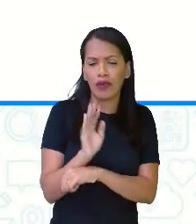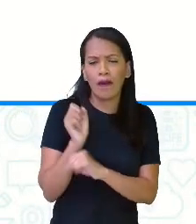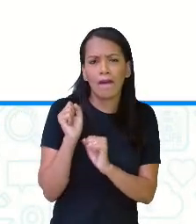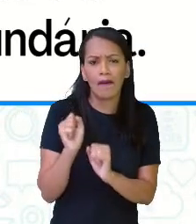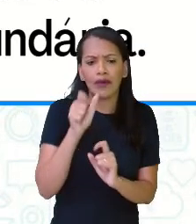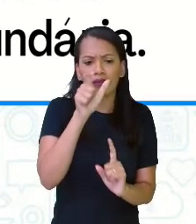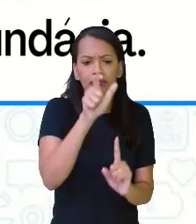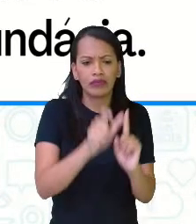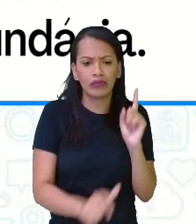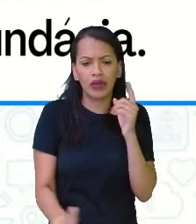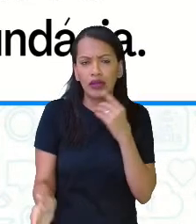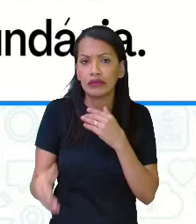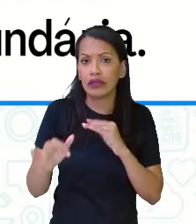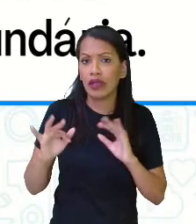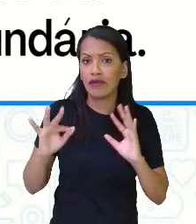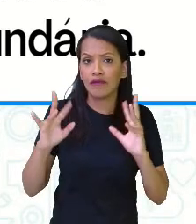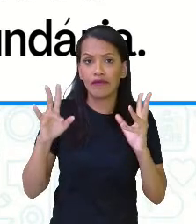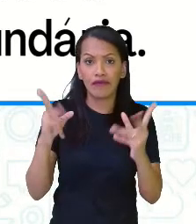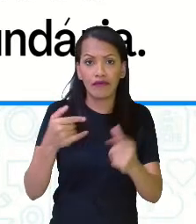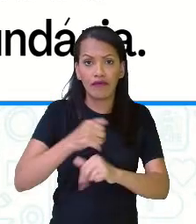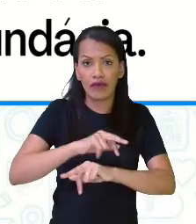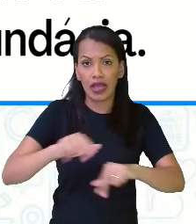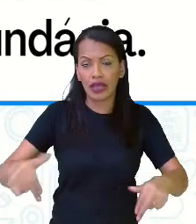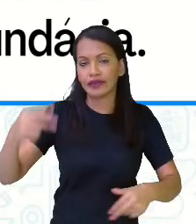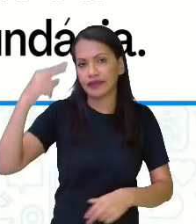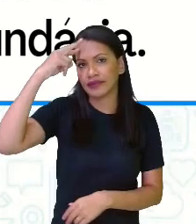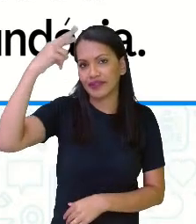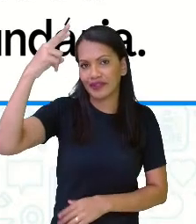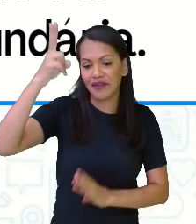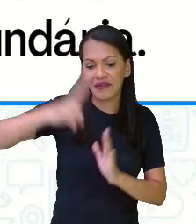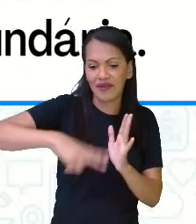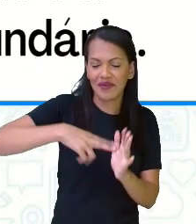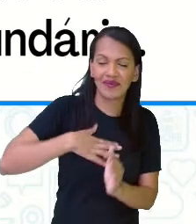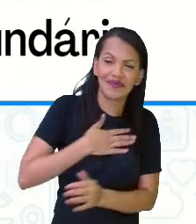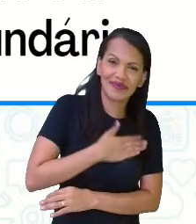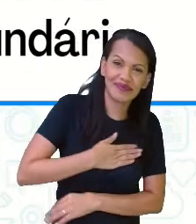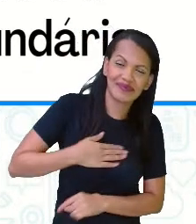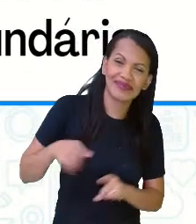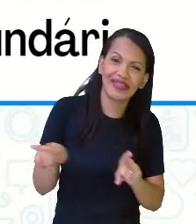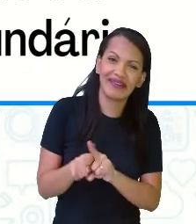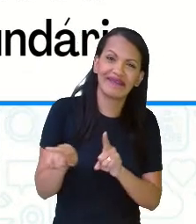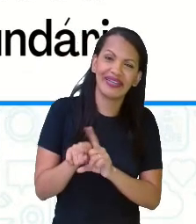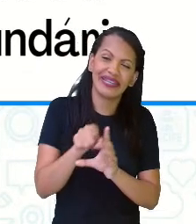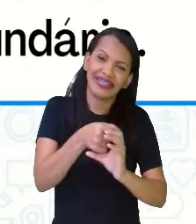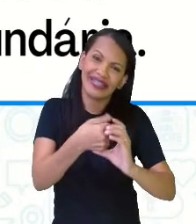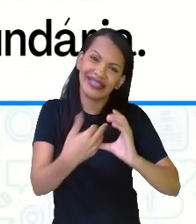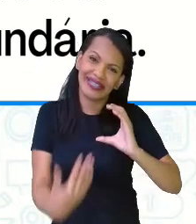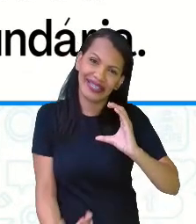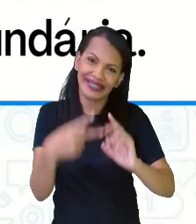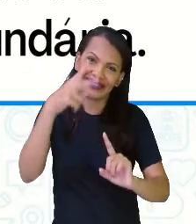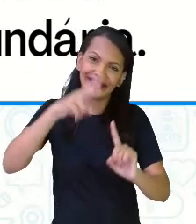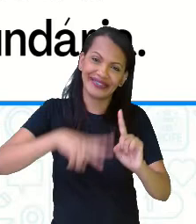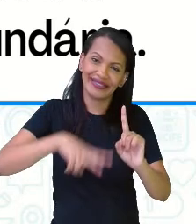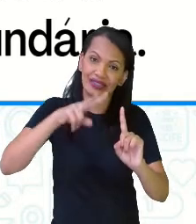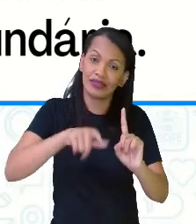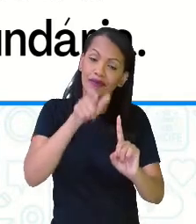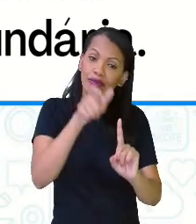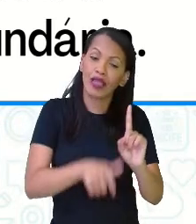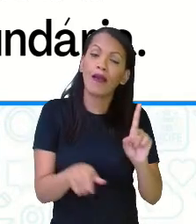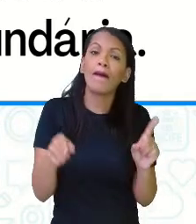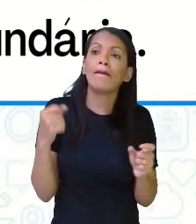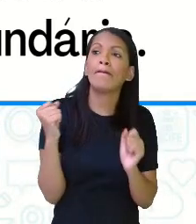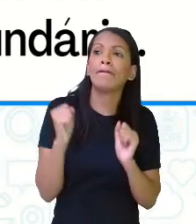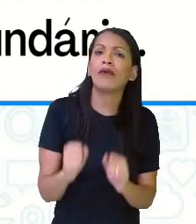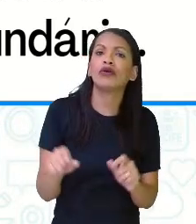essas histórias que a gente gosta de ler. E ainda tem mais características dos personagens, tá? As personagens, elas podem